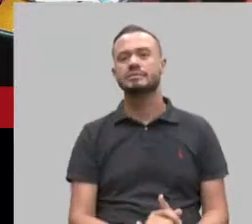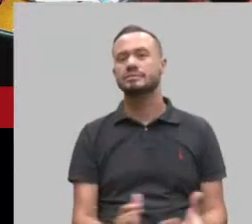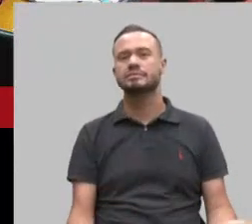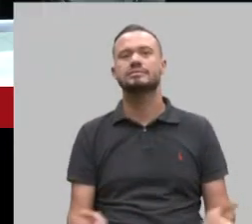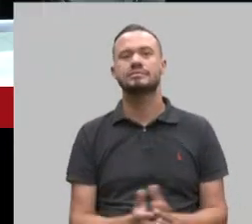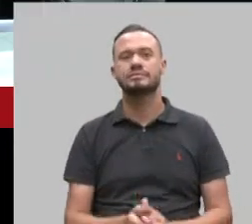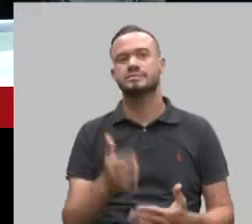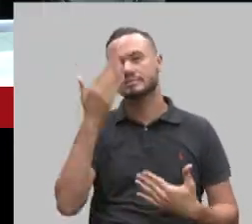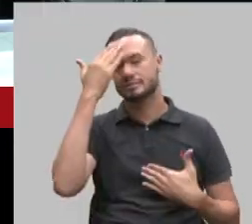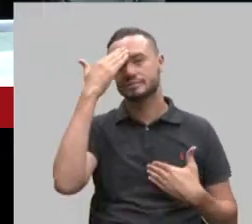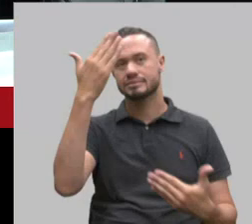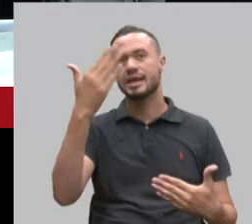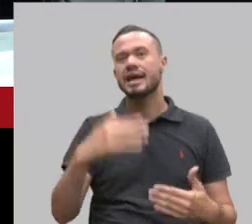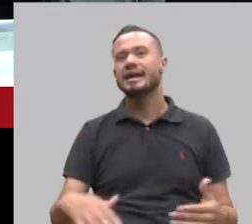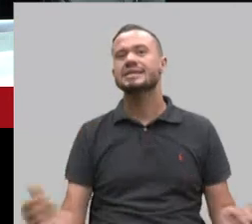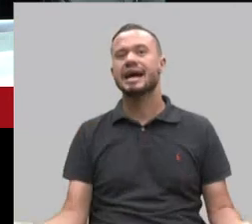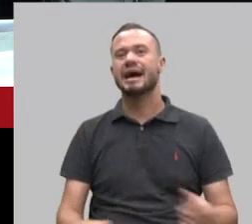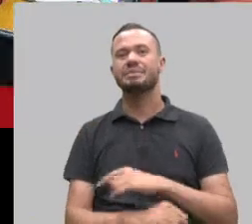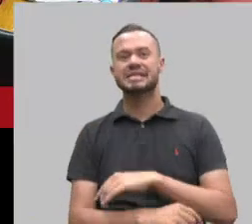Obrigada